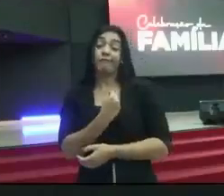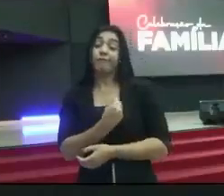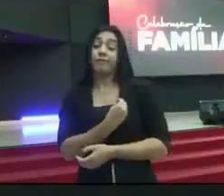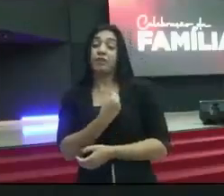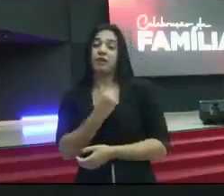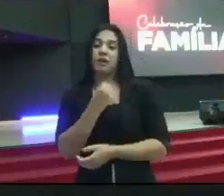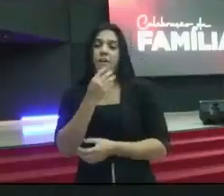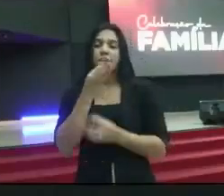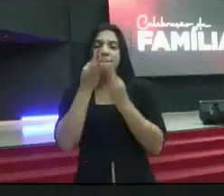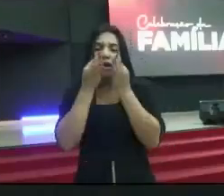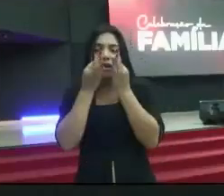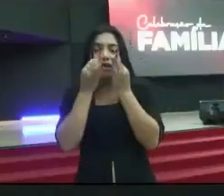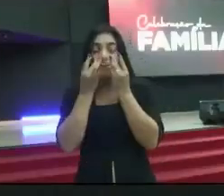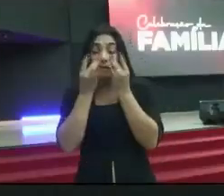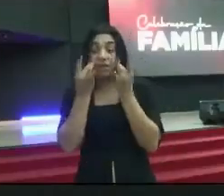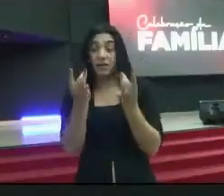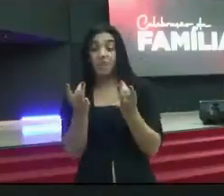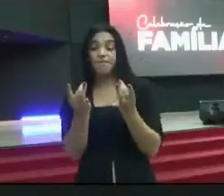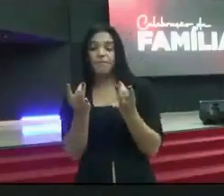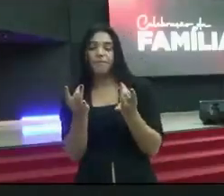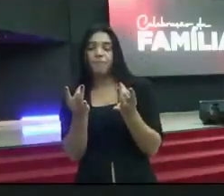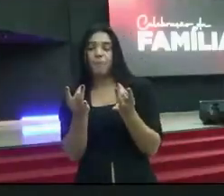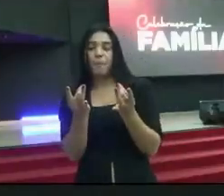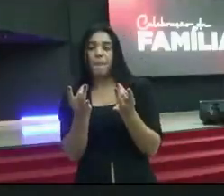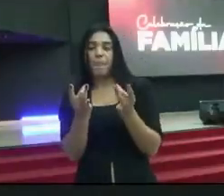Vejam que expressão forte.